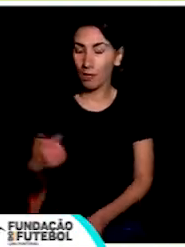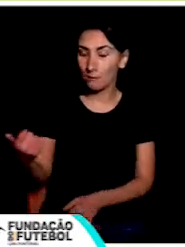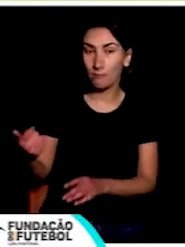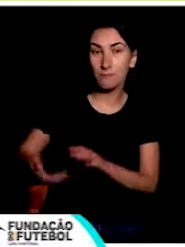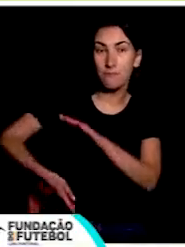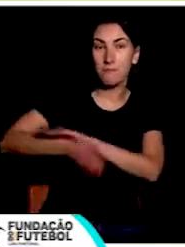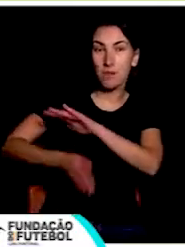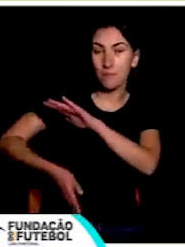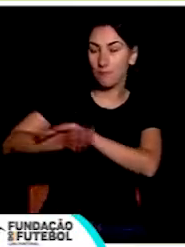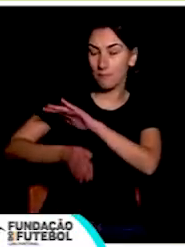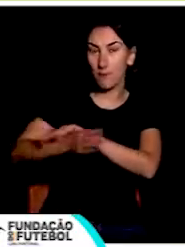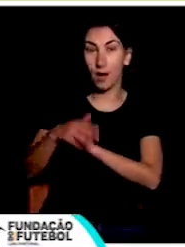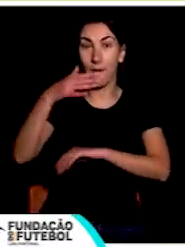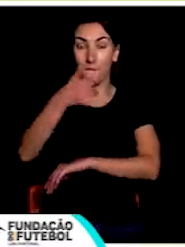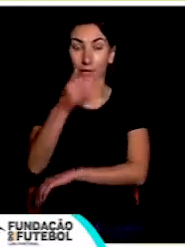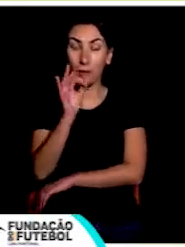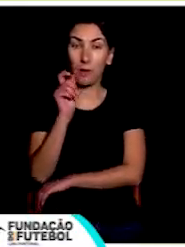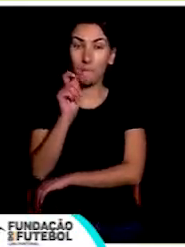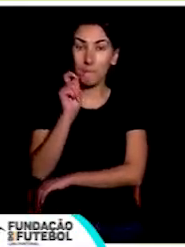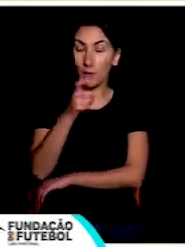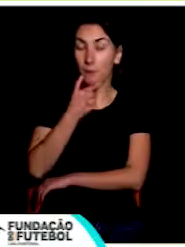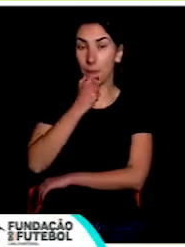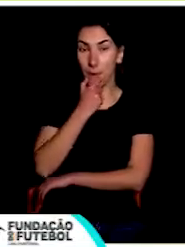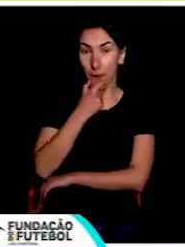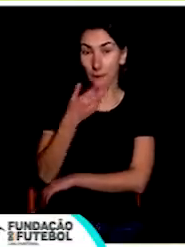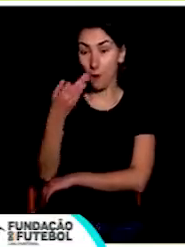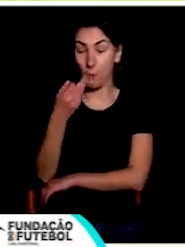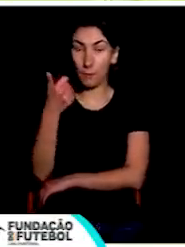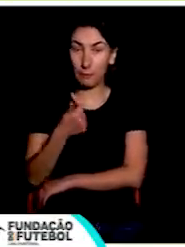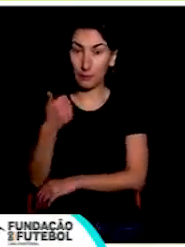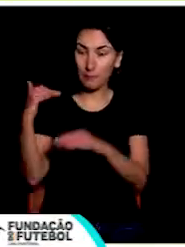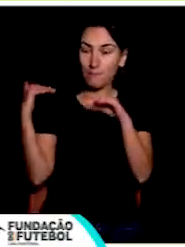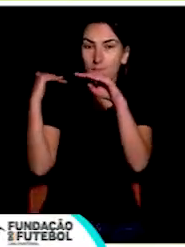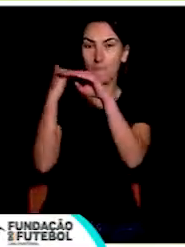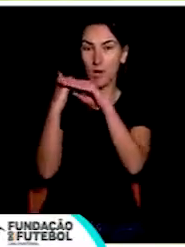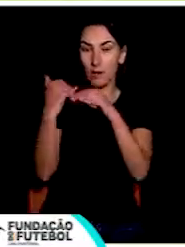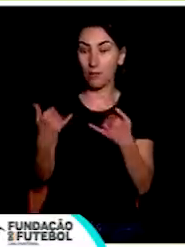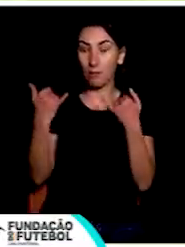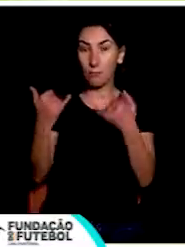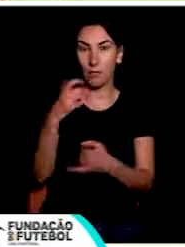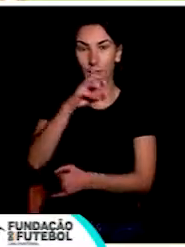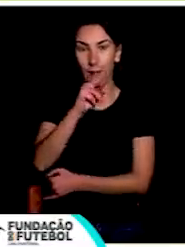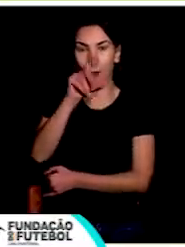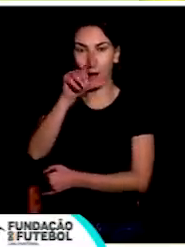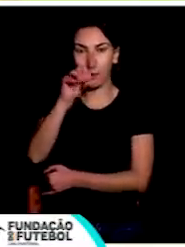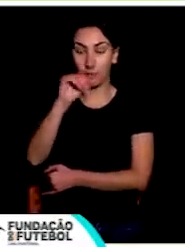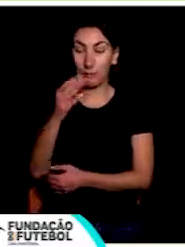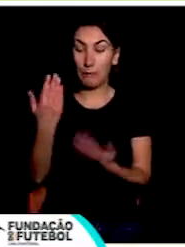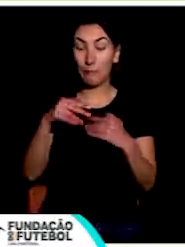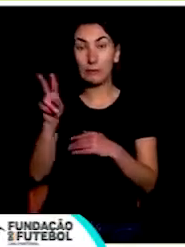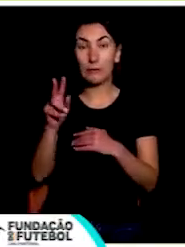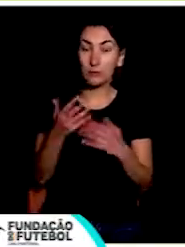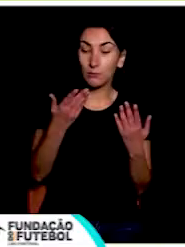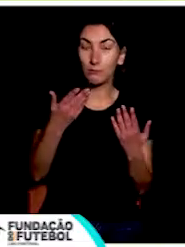Abel Camará não para de marcar. O avançado abriu o ativo aos 24 minutos para o Mafra. O Porto B empatou pouco depois por Carlos